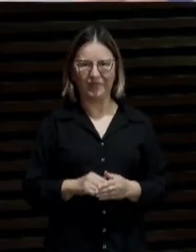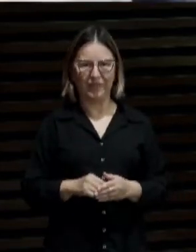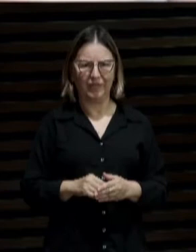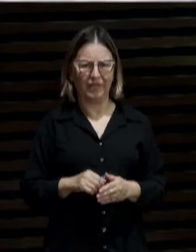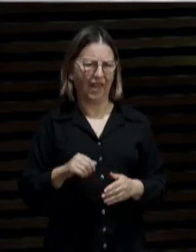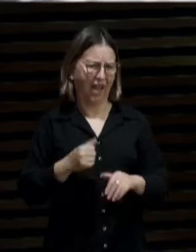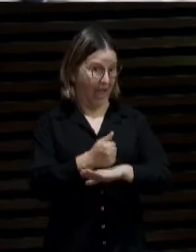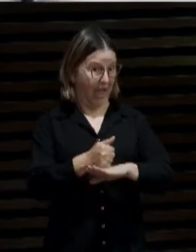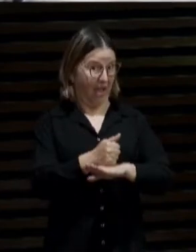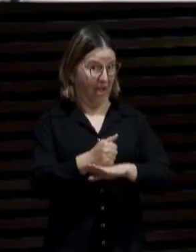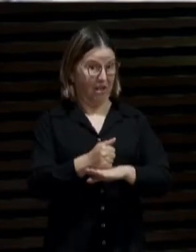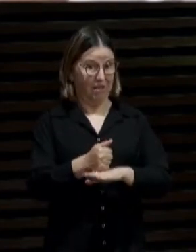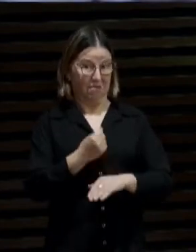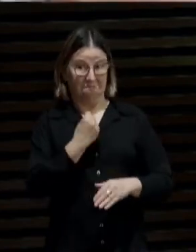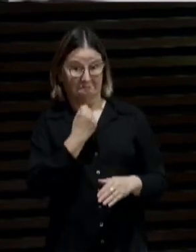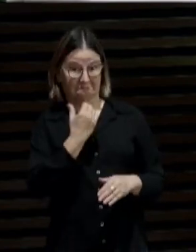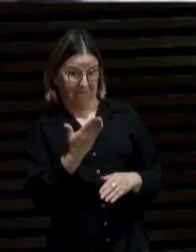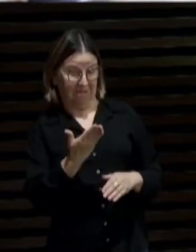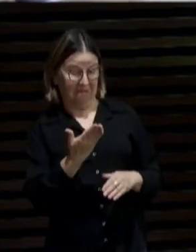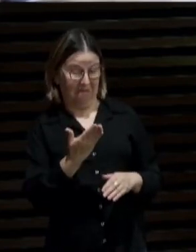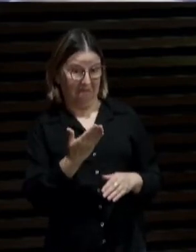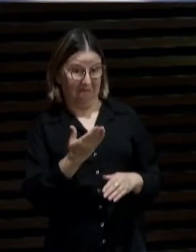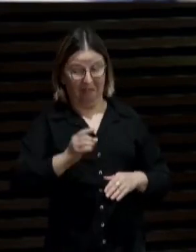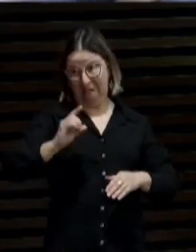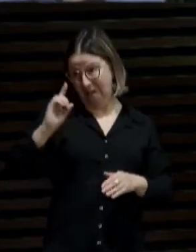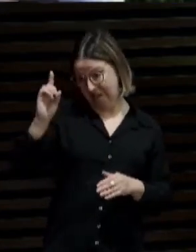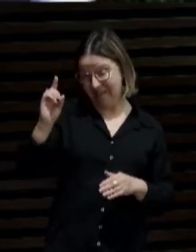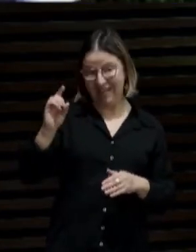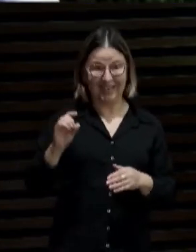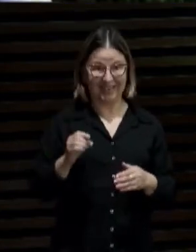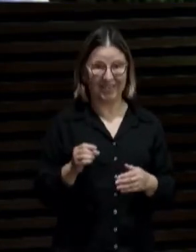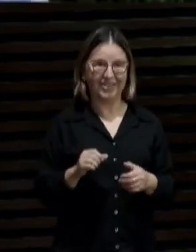desse aqui eu vou fazer uma nação. E a nação que sair desse cara vai ser top.